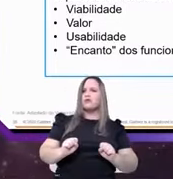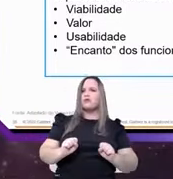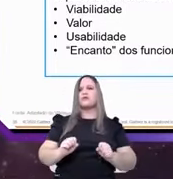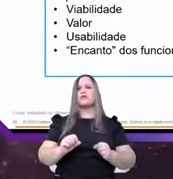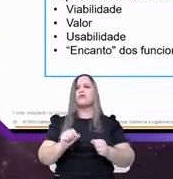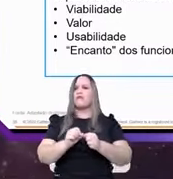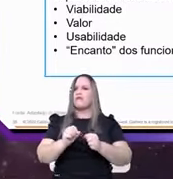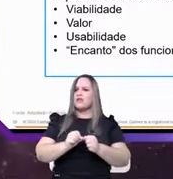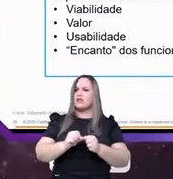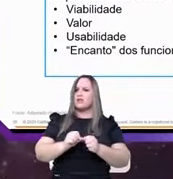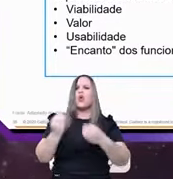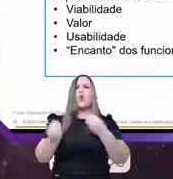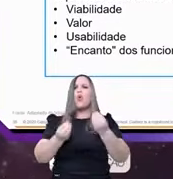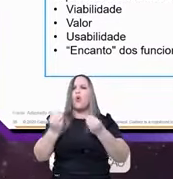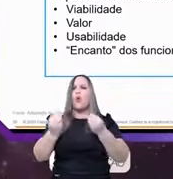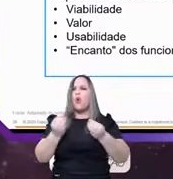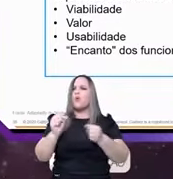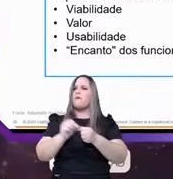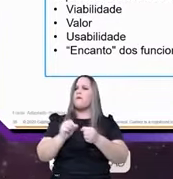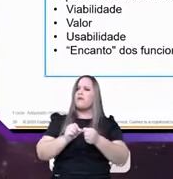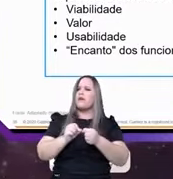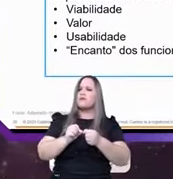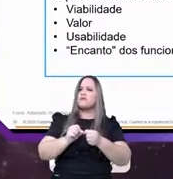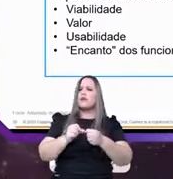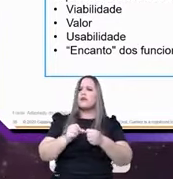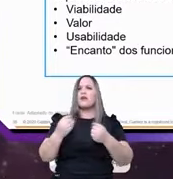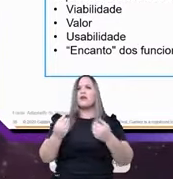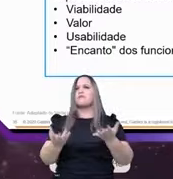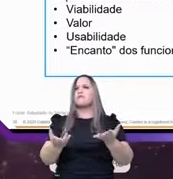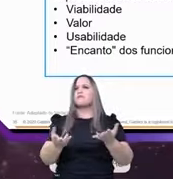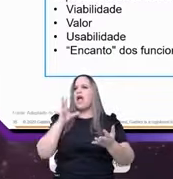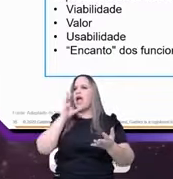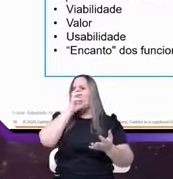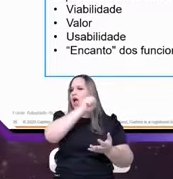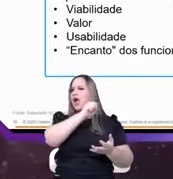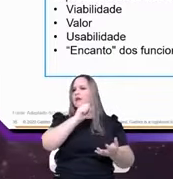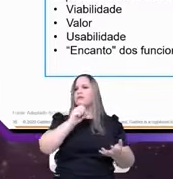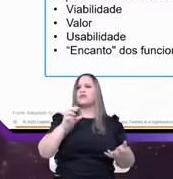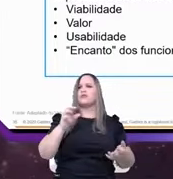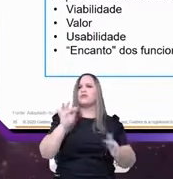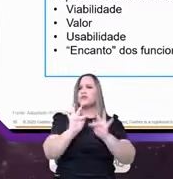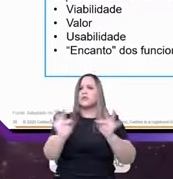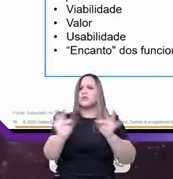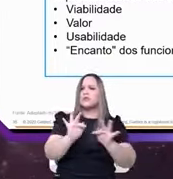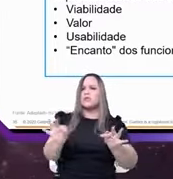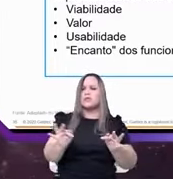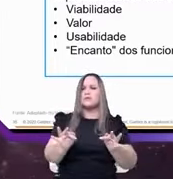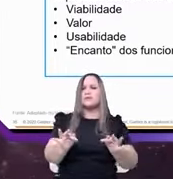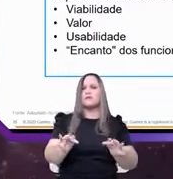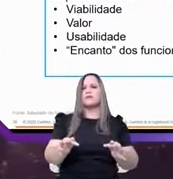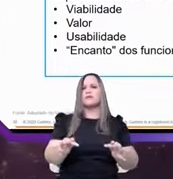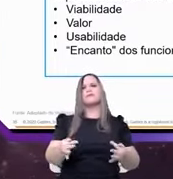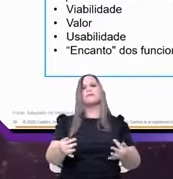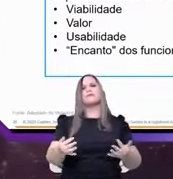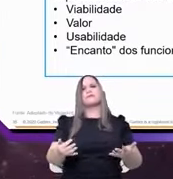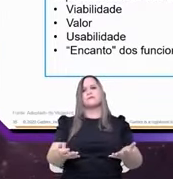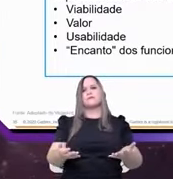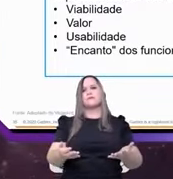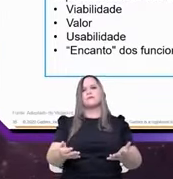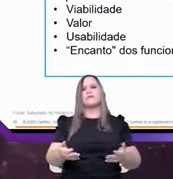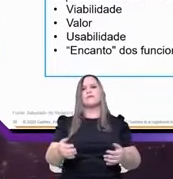fazer e quando eu posso fazer esse produto de uma forma rápida, simples e direta. E aqui eu vou dar uma